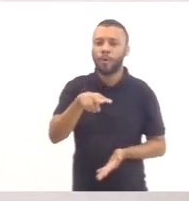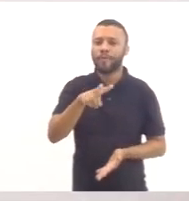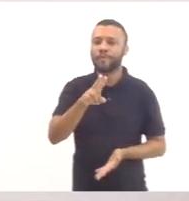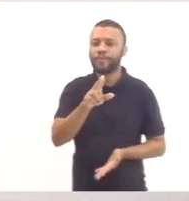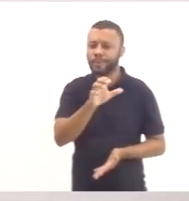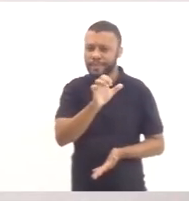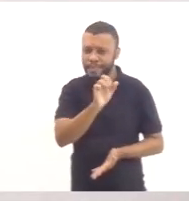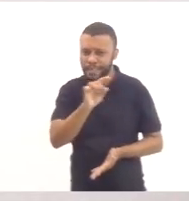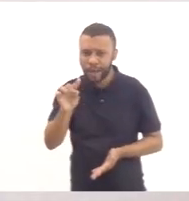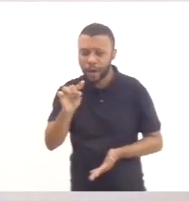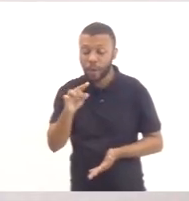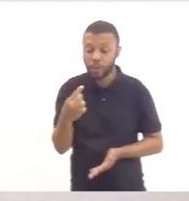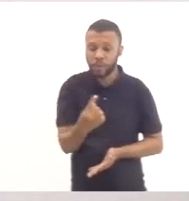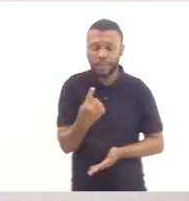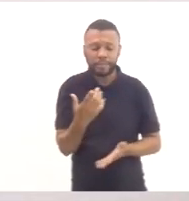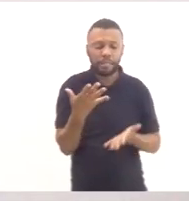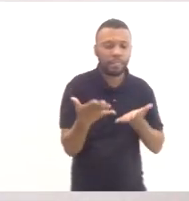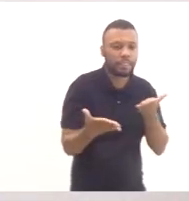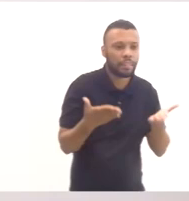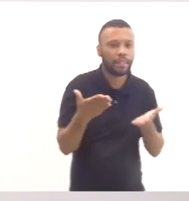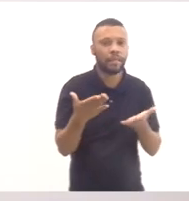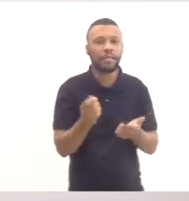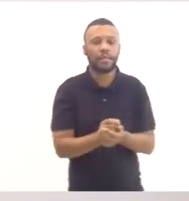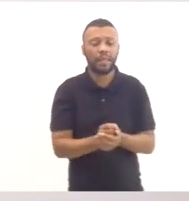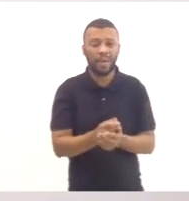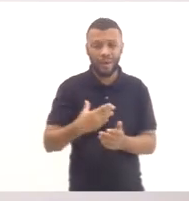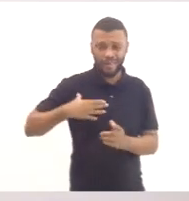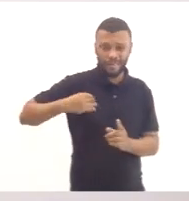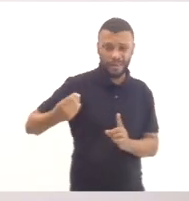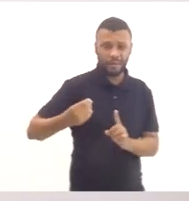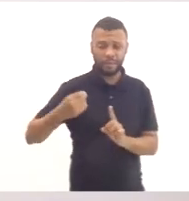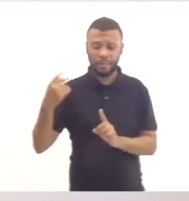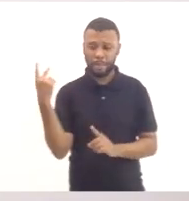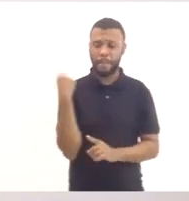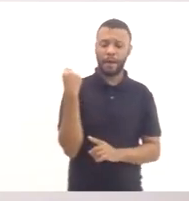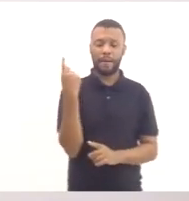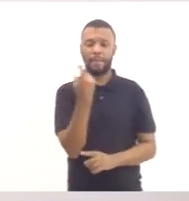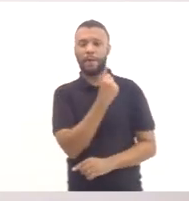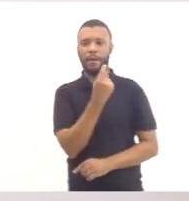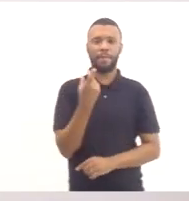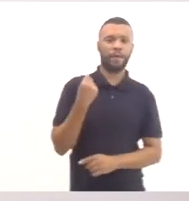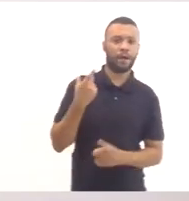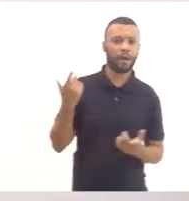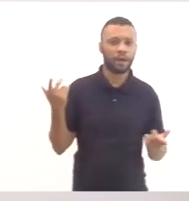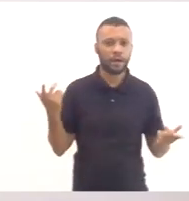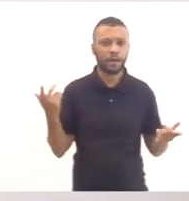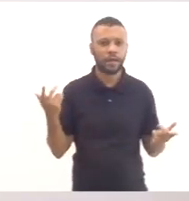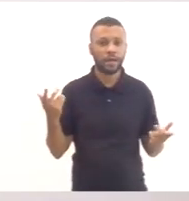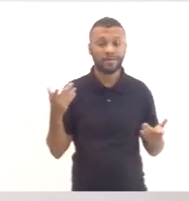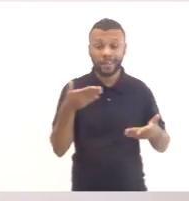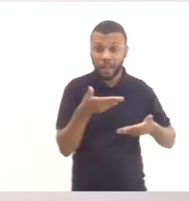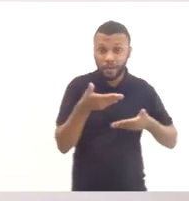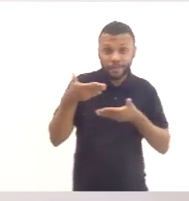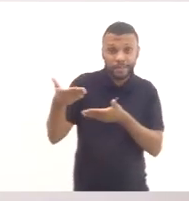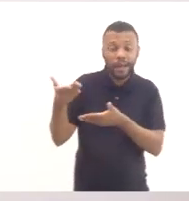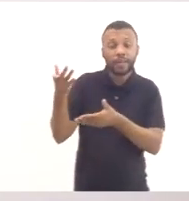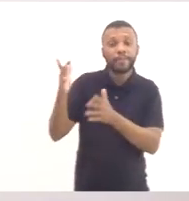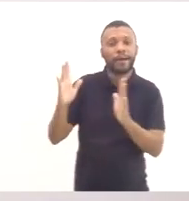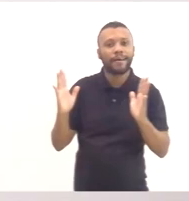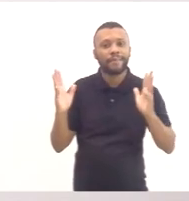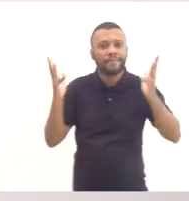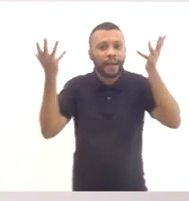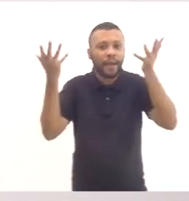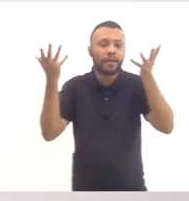sozinha a serem agredidas pelos próprios filhos e não serem convidadas para as festas